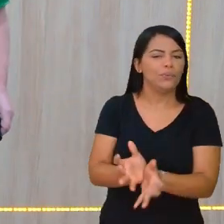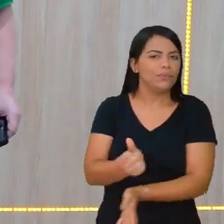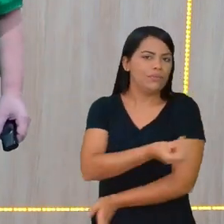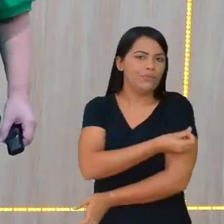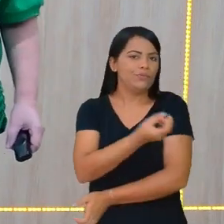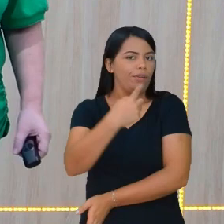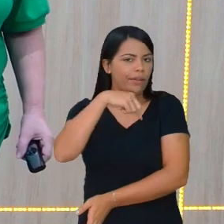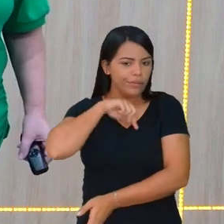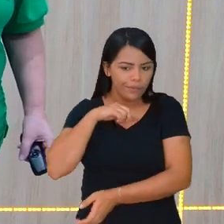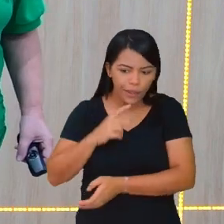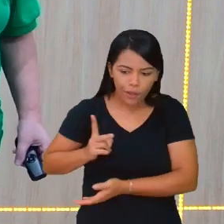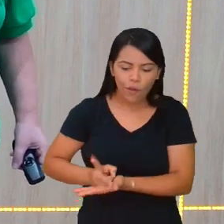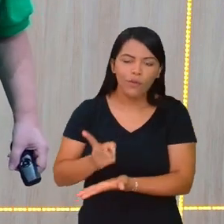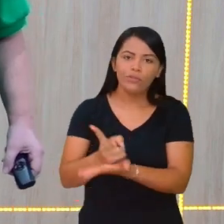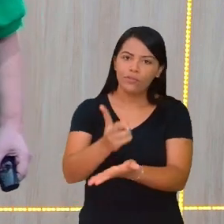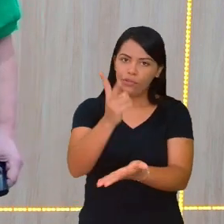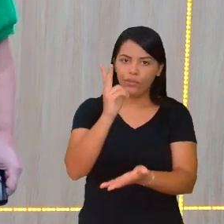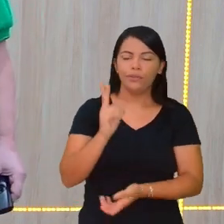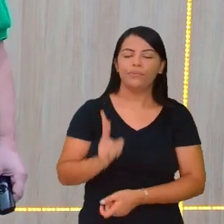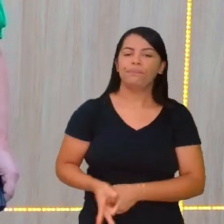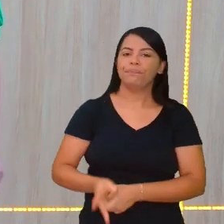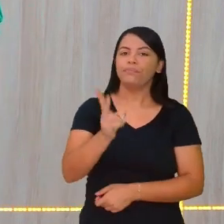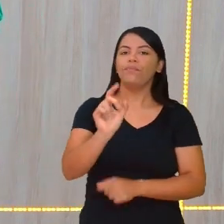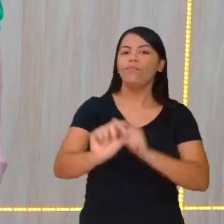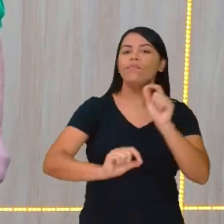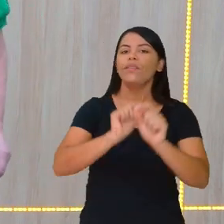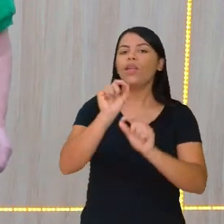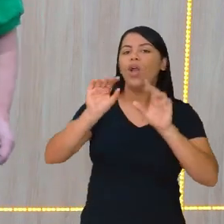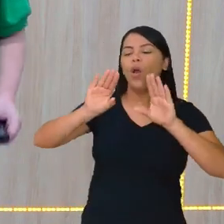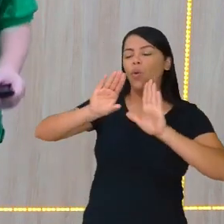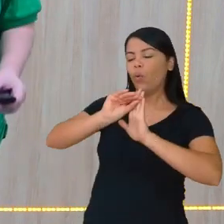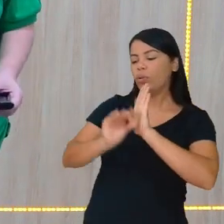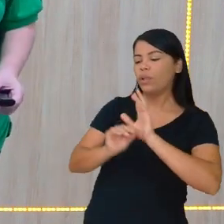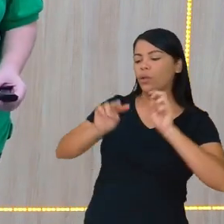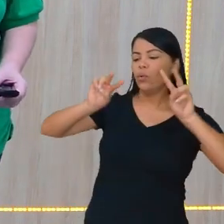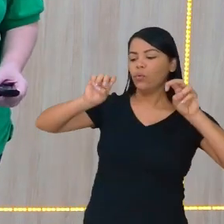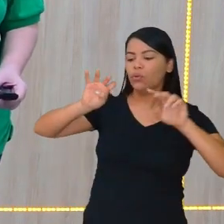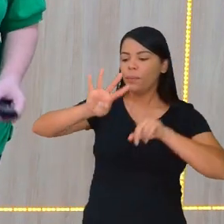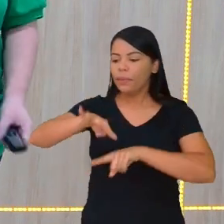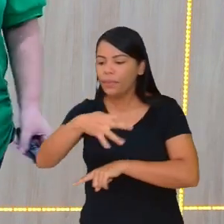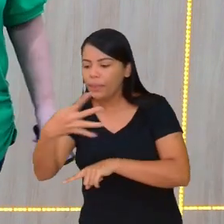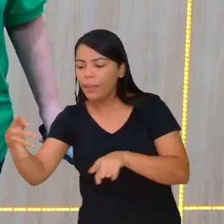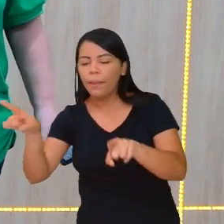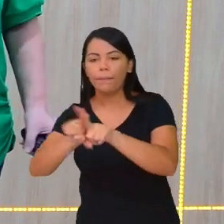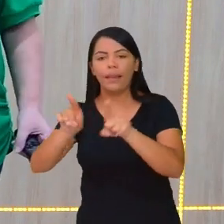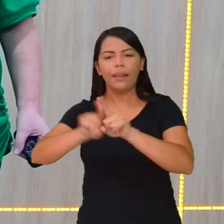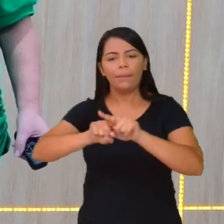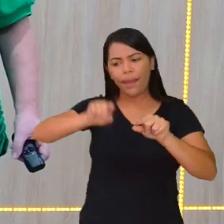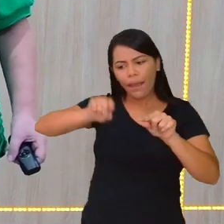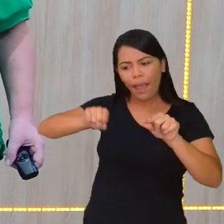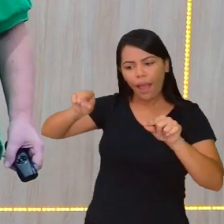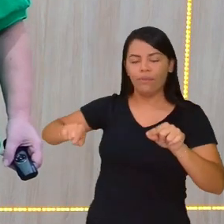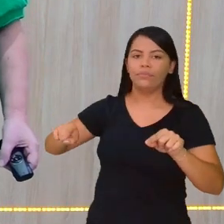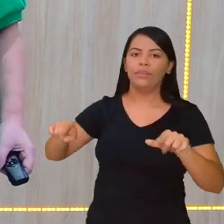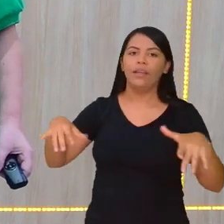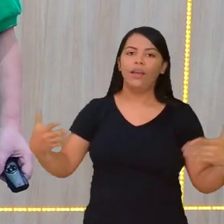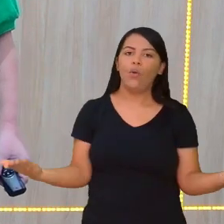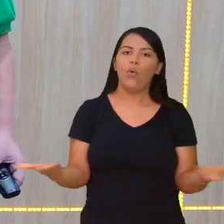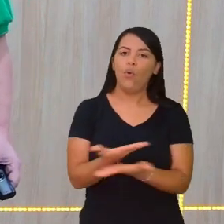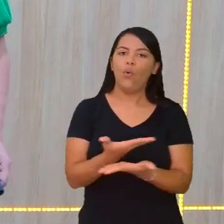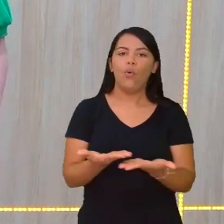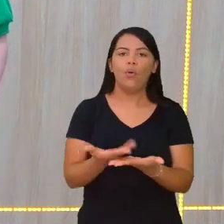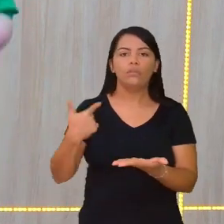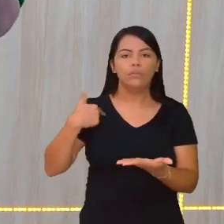continuidade ao conteúdo de tabelas e gráficos. Hoje, como eu deixei da